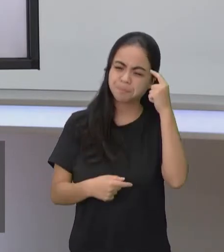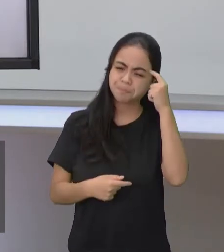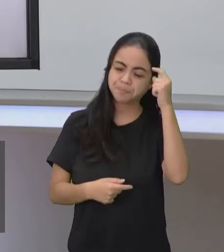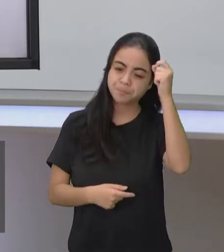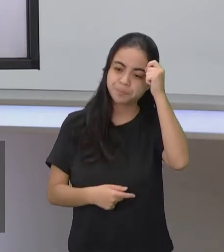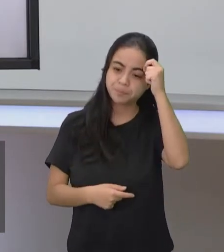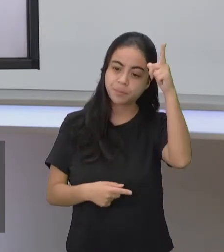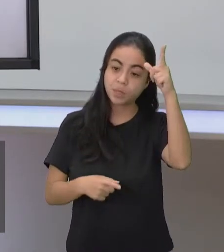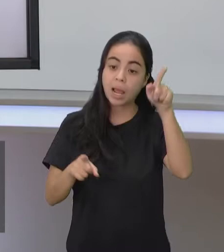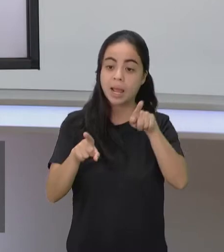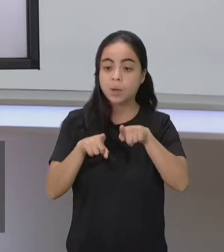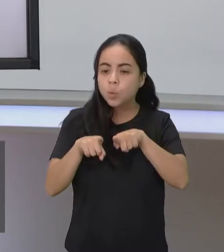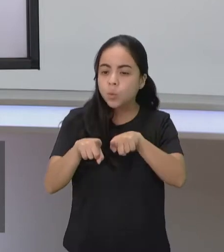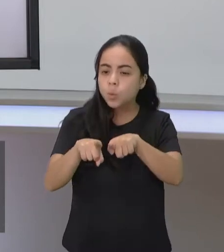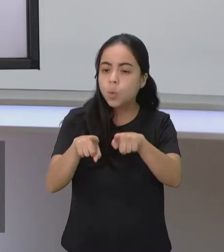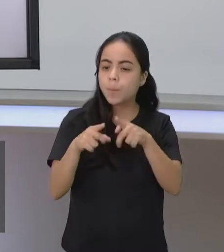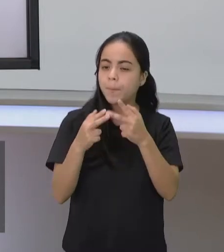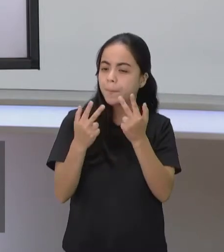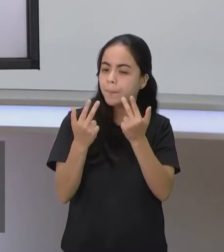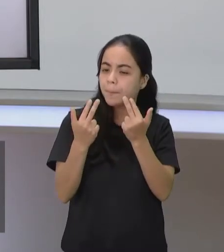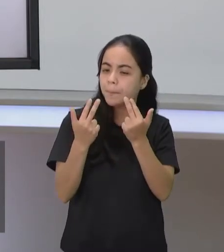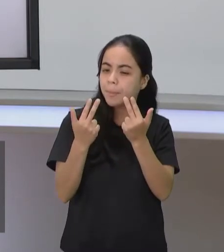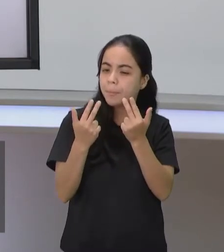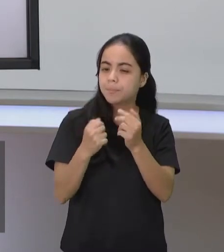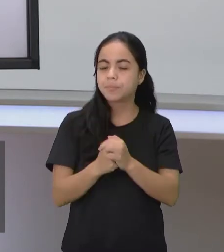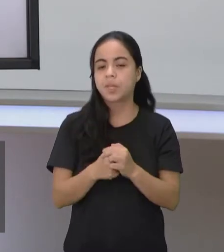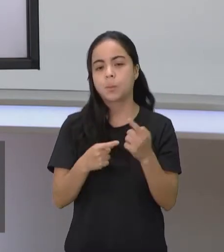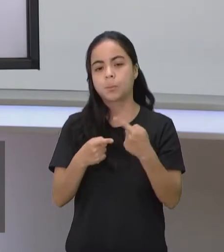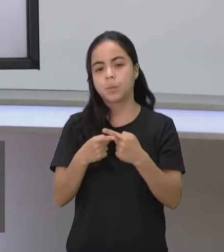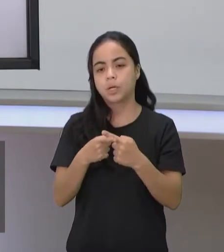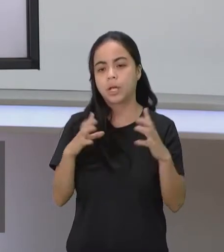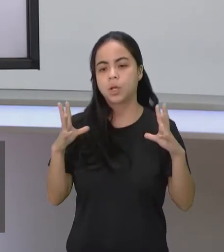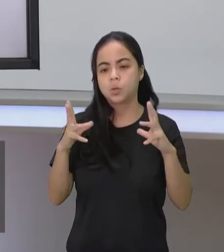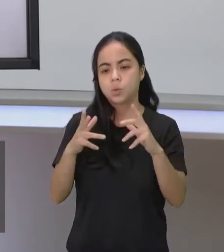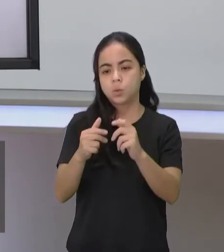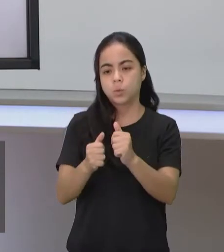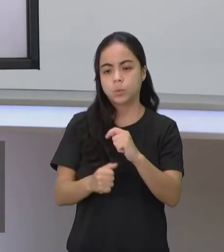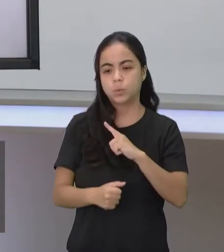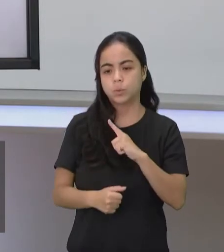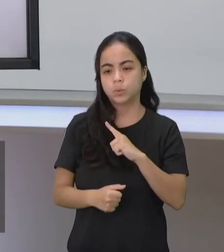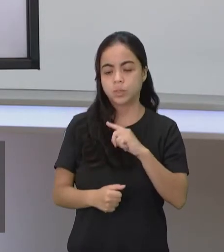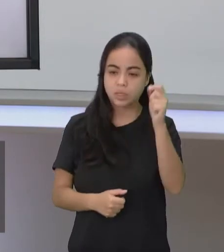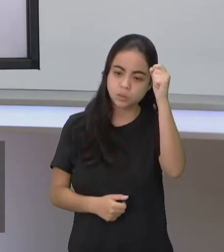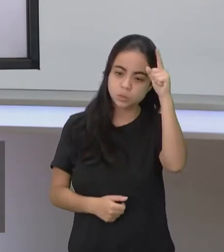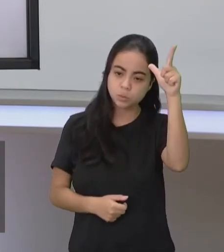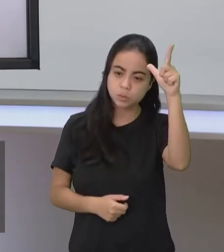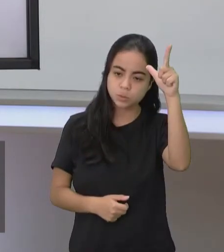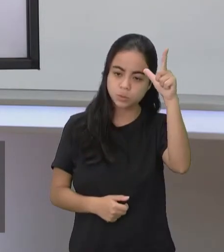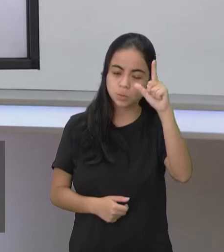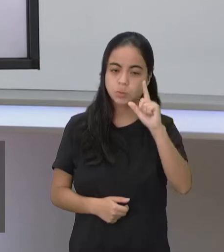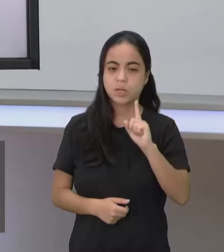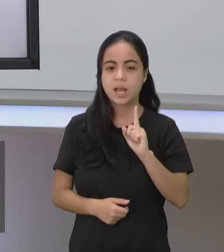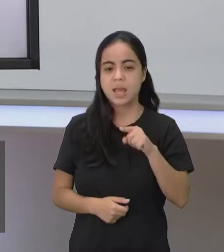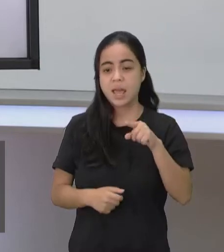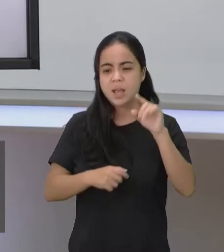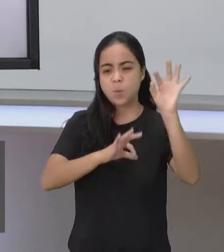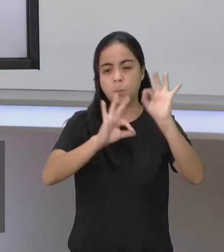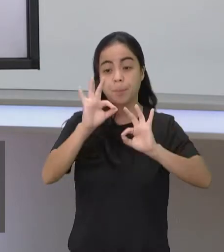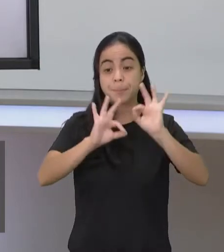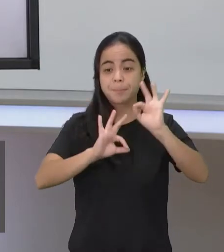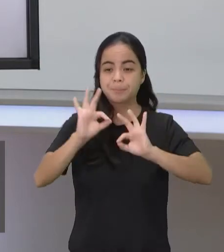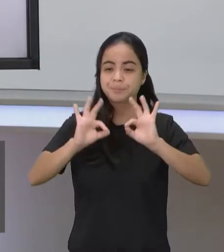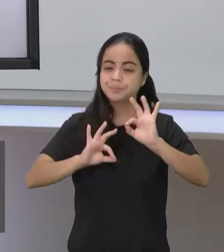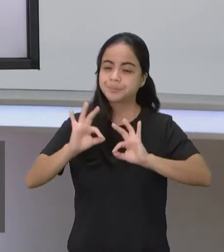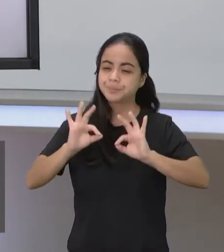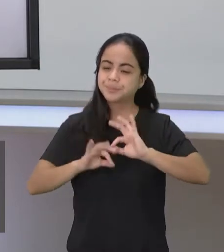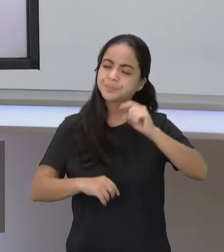cultura. Porque a ideia, tudo que a gente tem sobre a cultura nada mais é do que esse planejamento, é